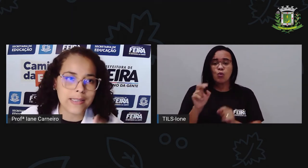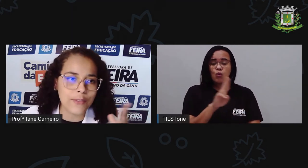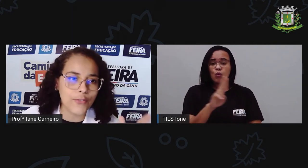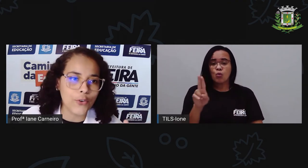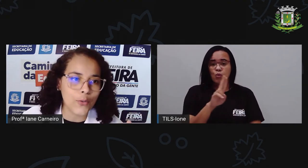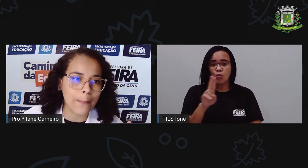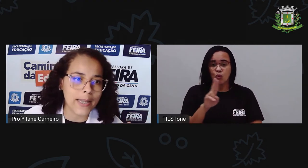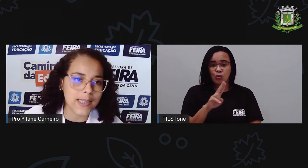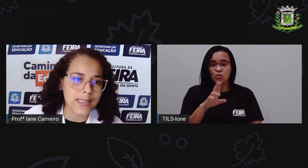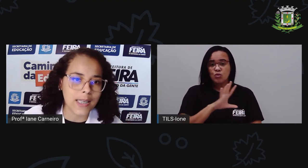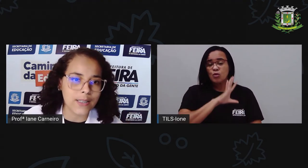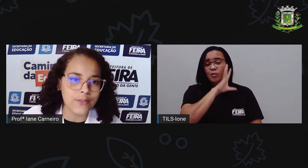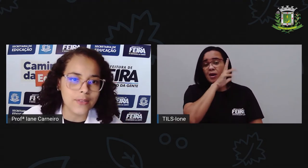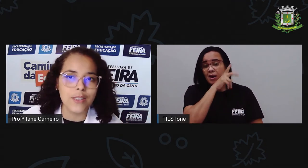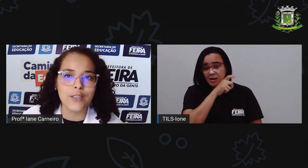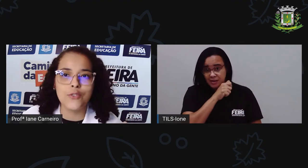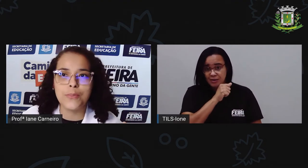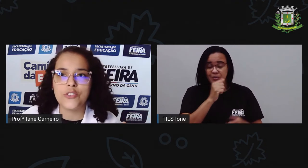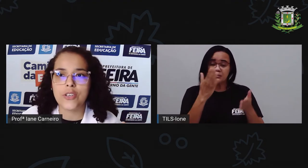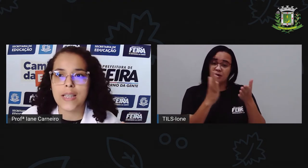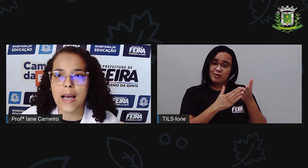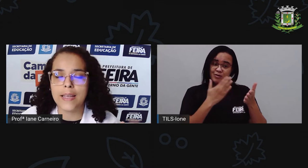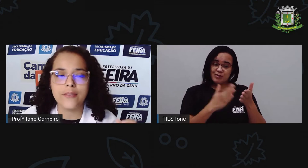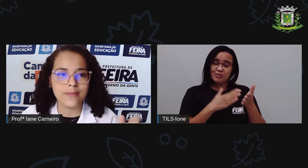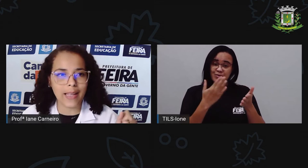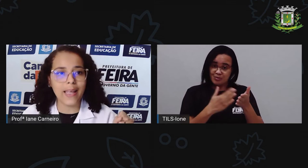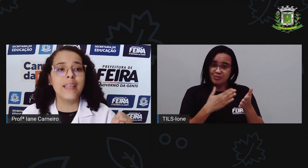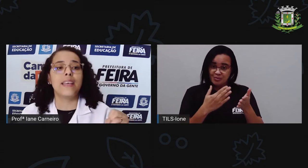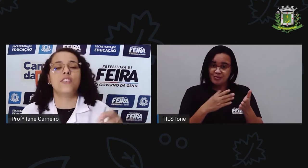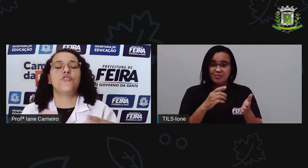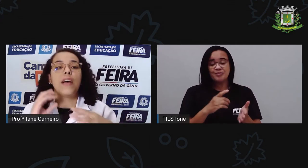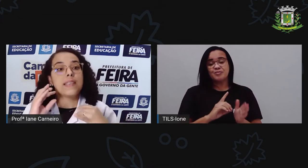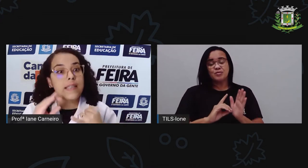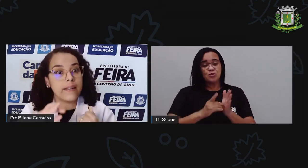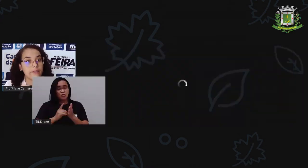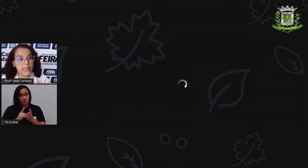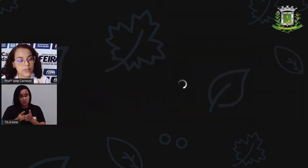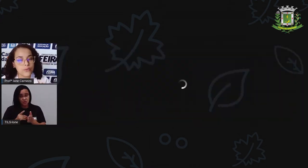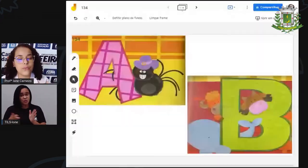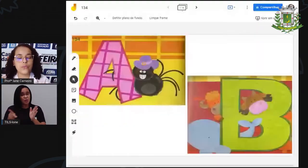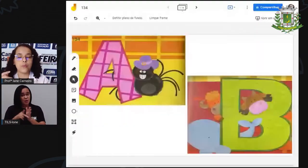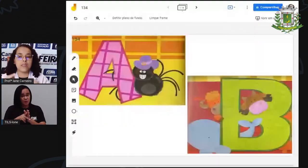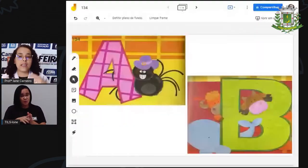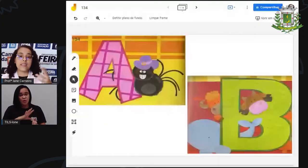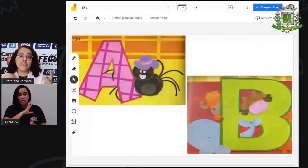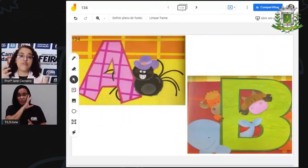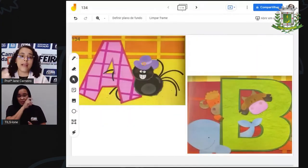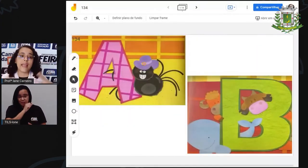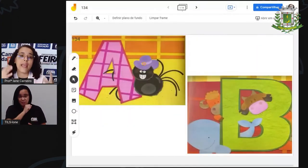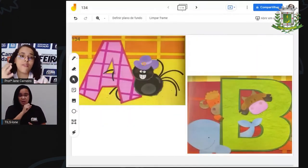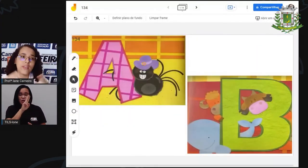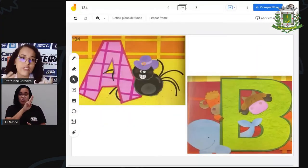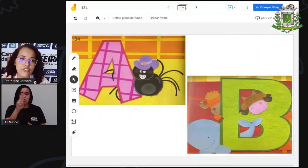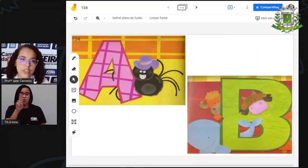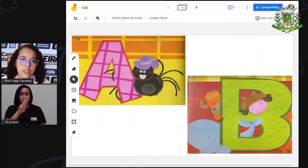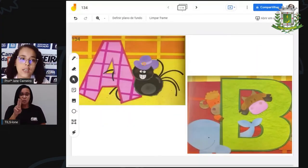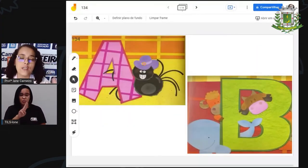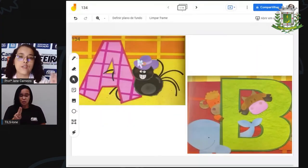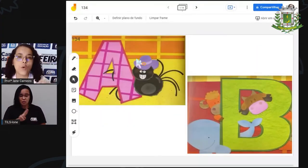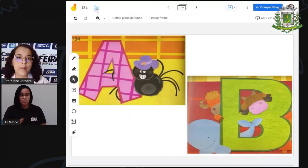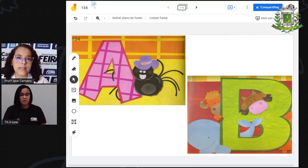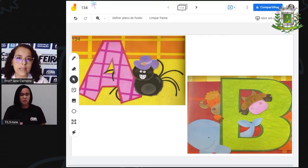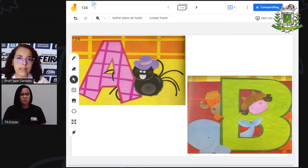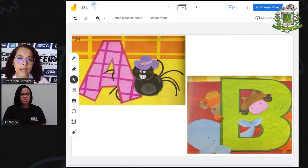dos animais que foram aparecendo no bichodário, né? A gente vai escrevendo o nome deles e a gente vai